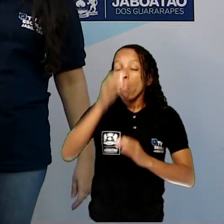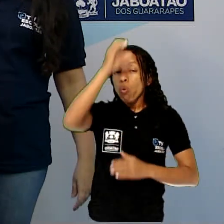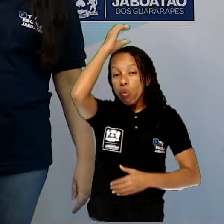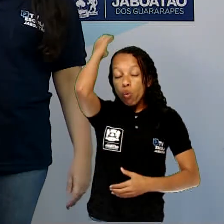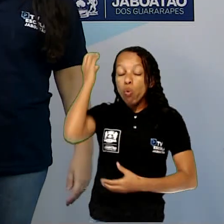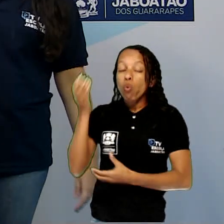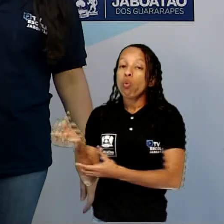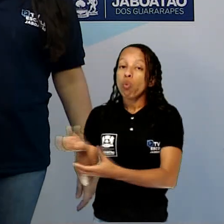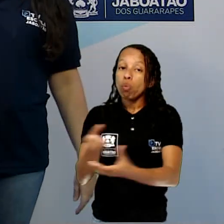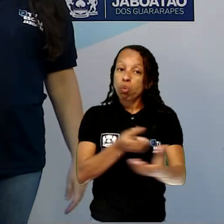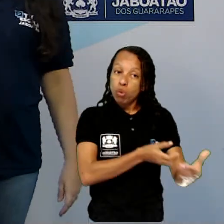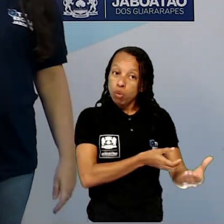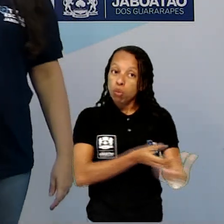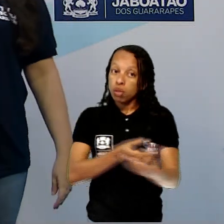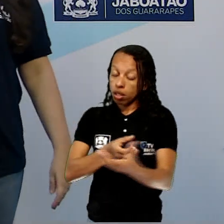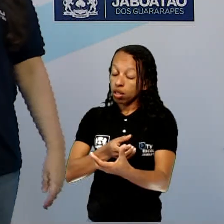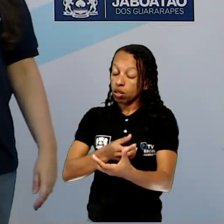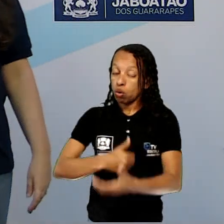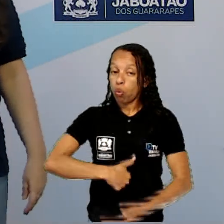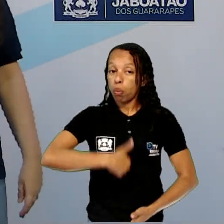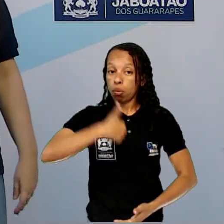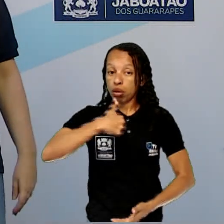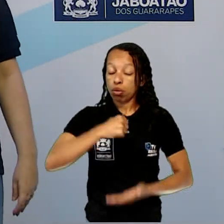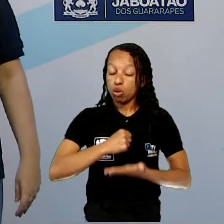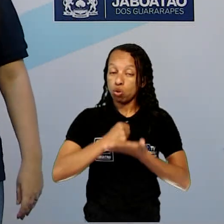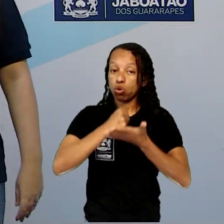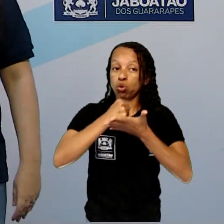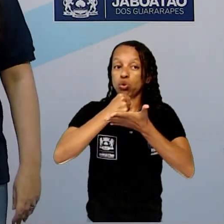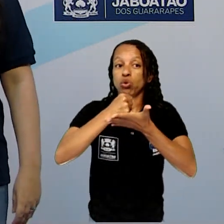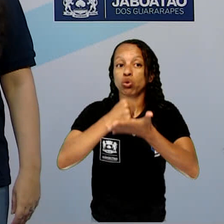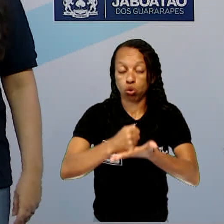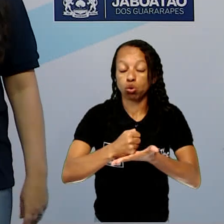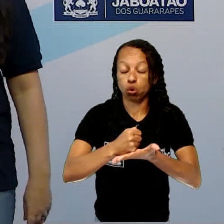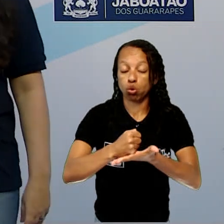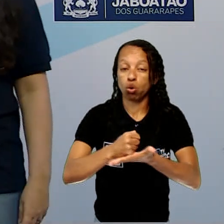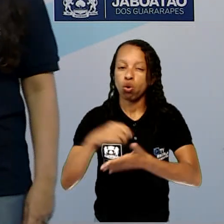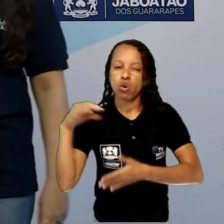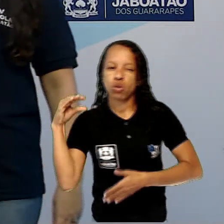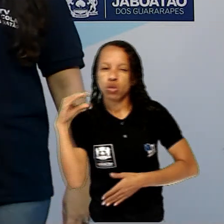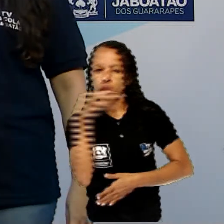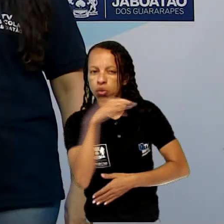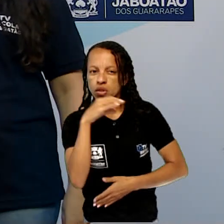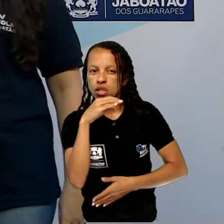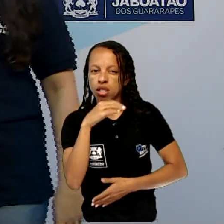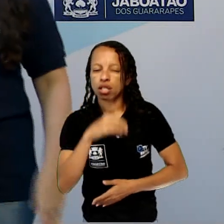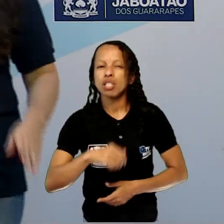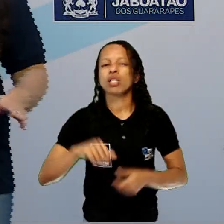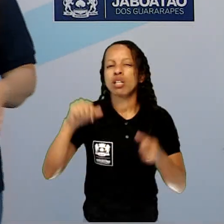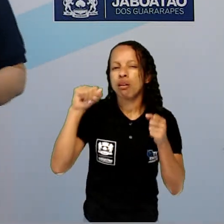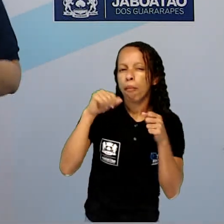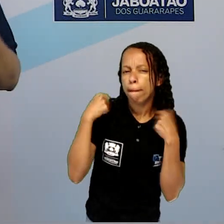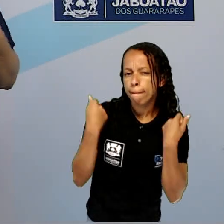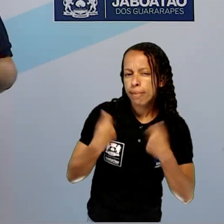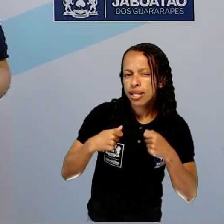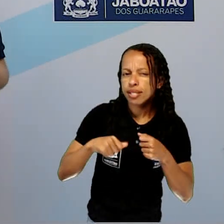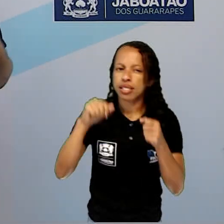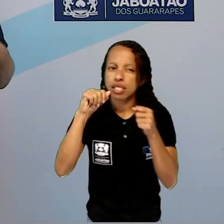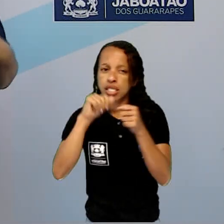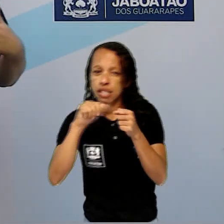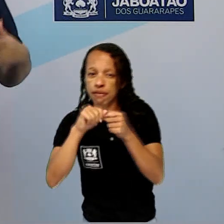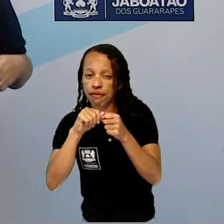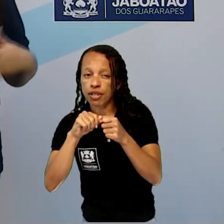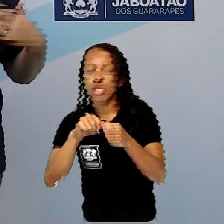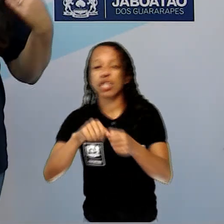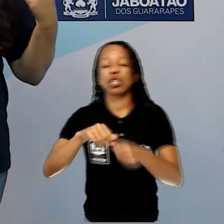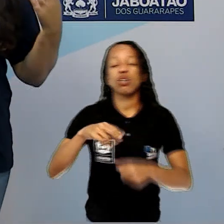como o próprio nome sugere. São procedimentos de emergência que devem ser aplicados a uma pessoa que está em perigo de vida,